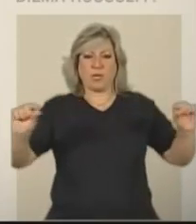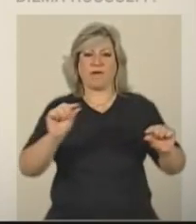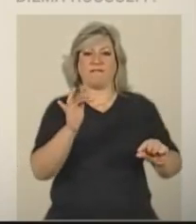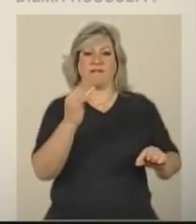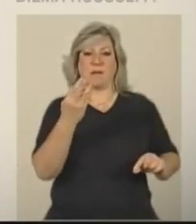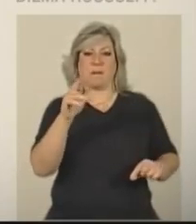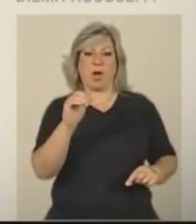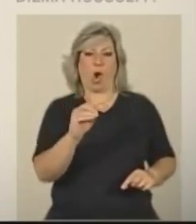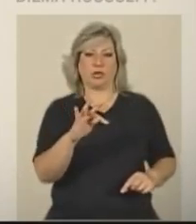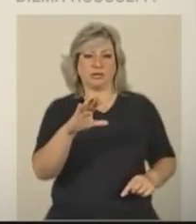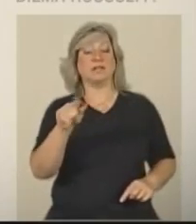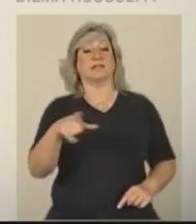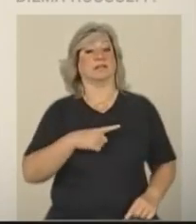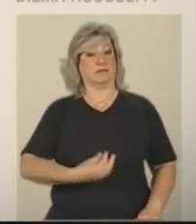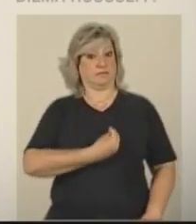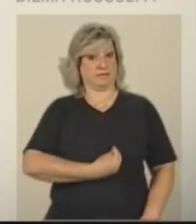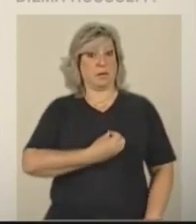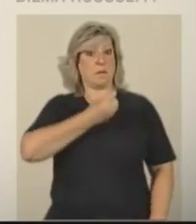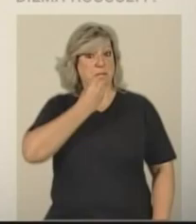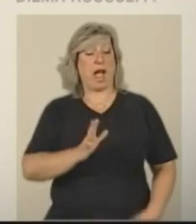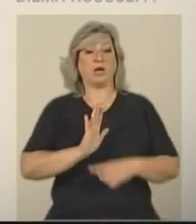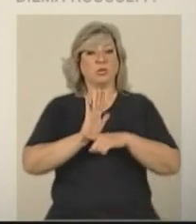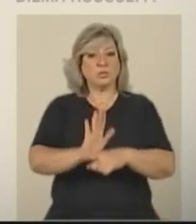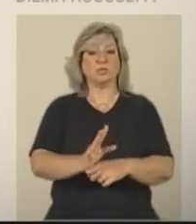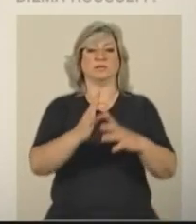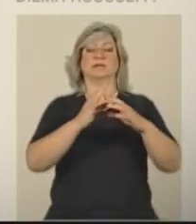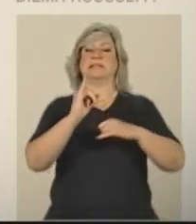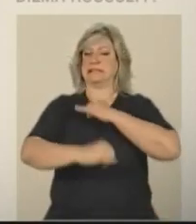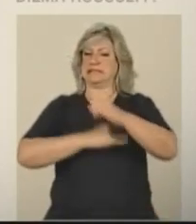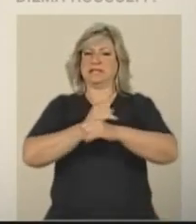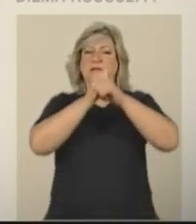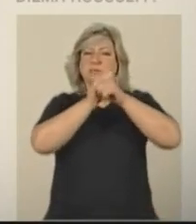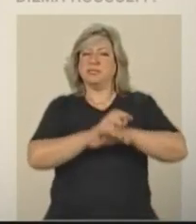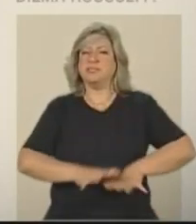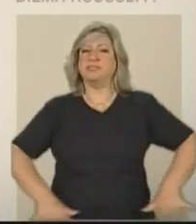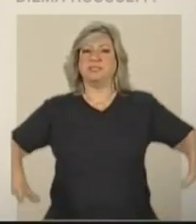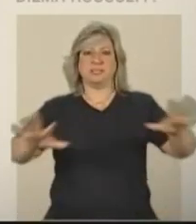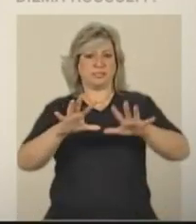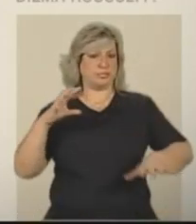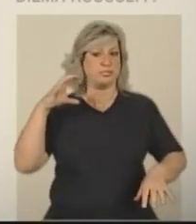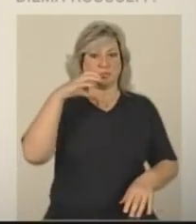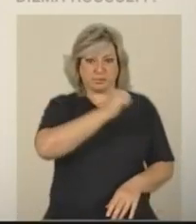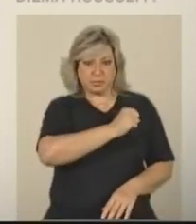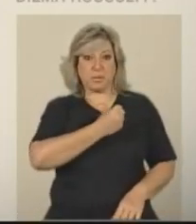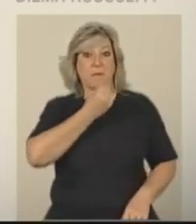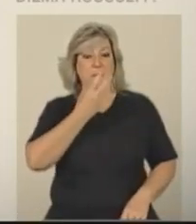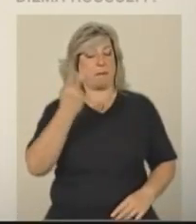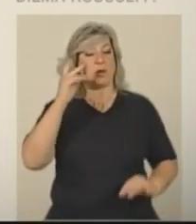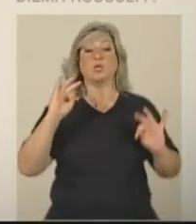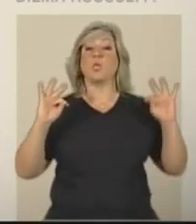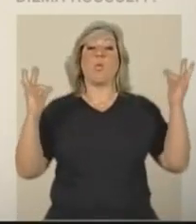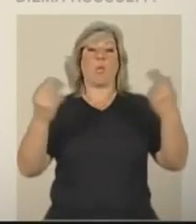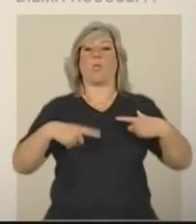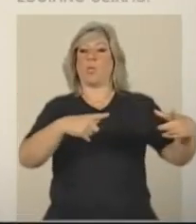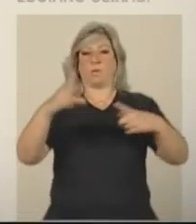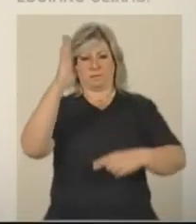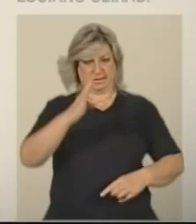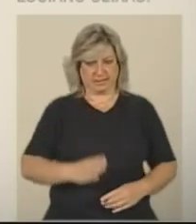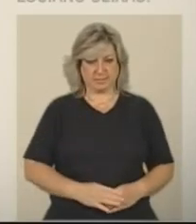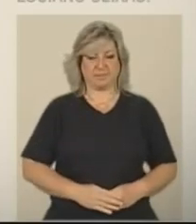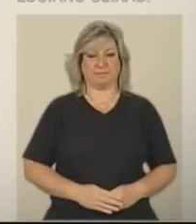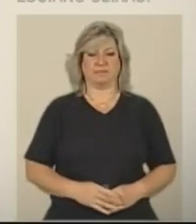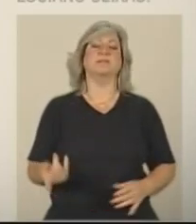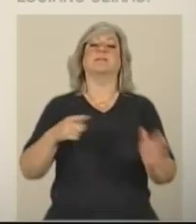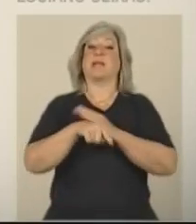funcionem, assegurando a transmissão de internet em alta velocidade para todas as regiões do Brasil.